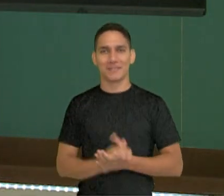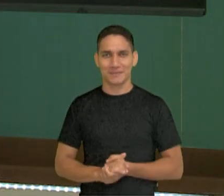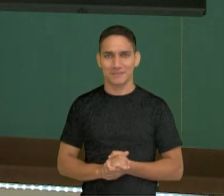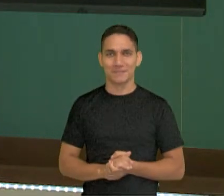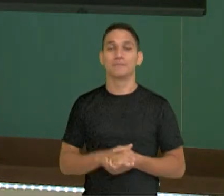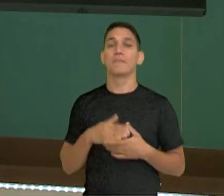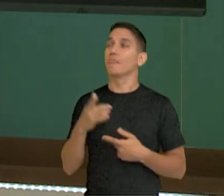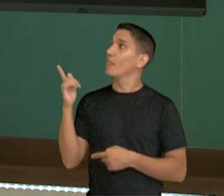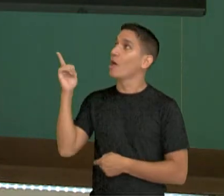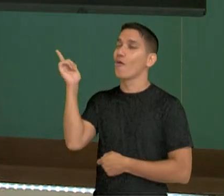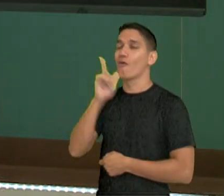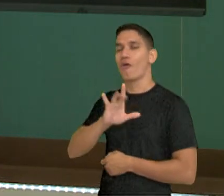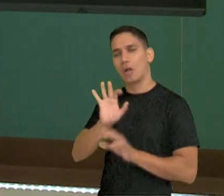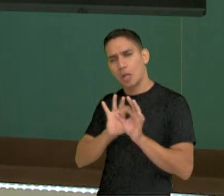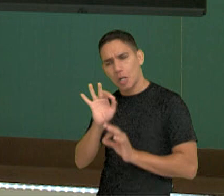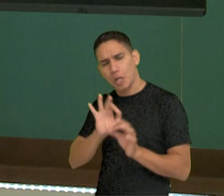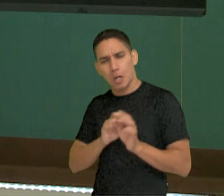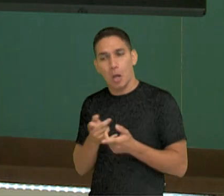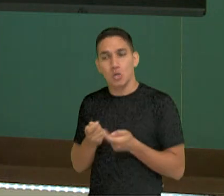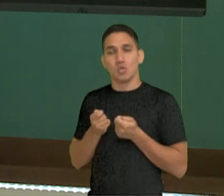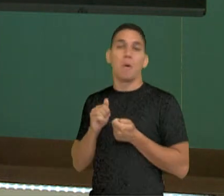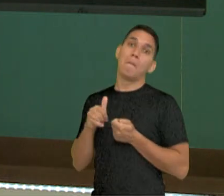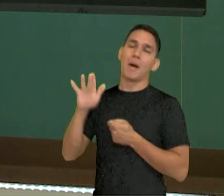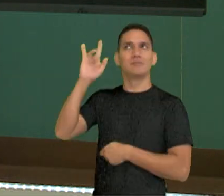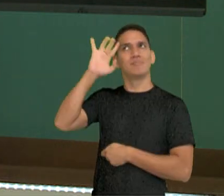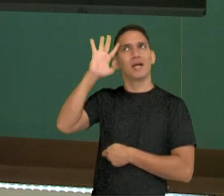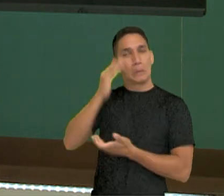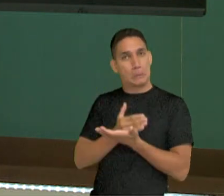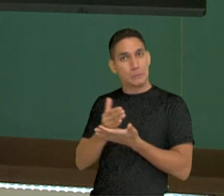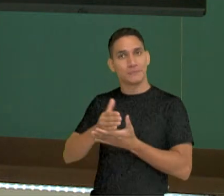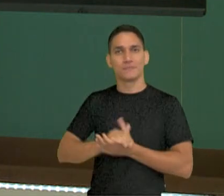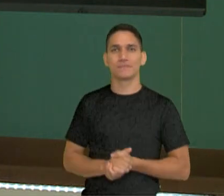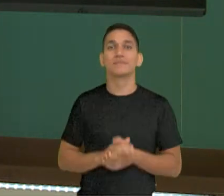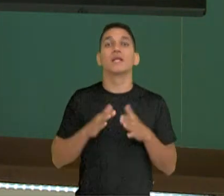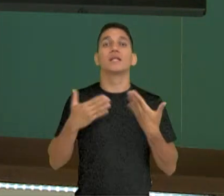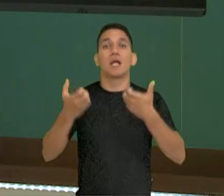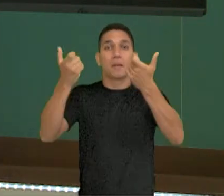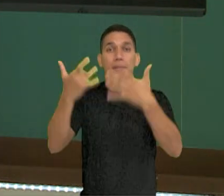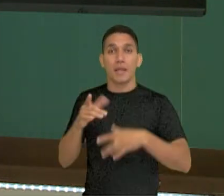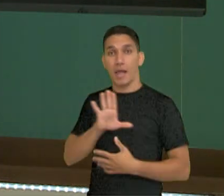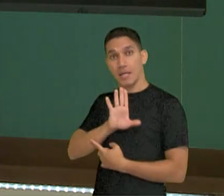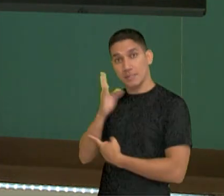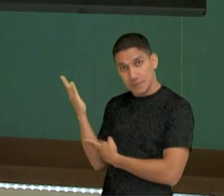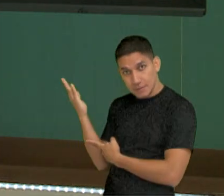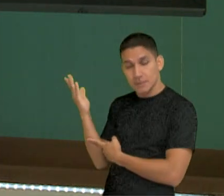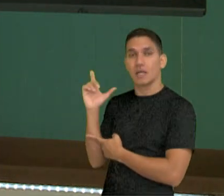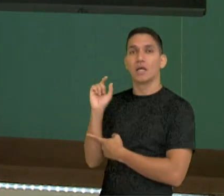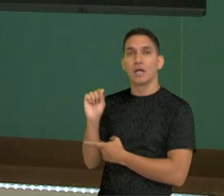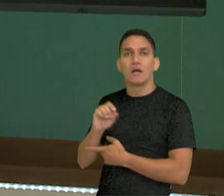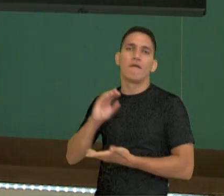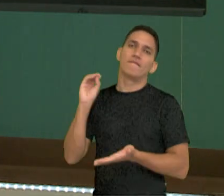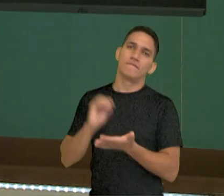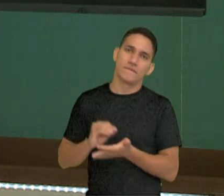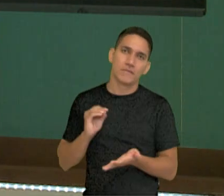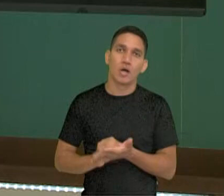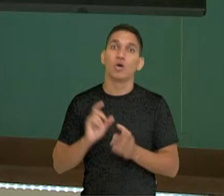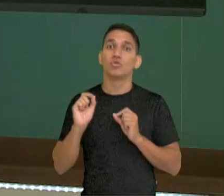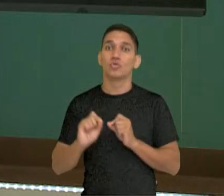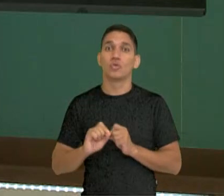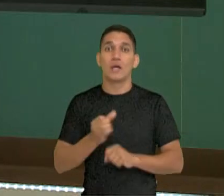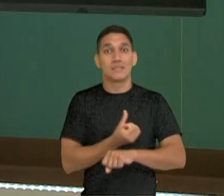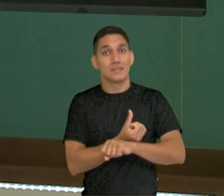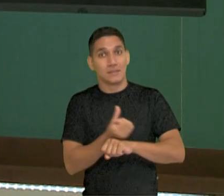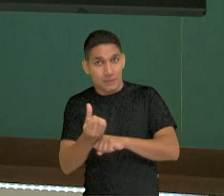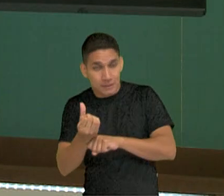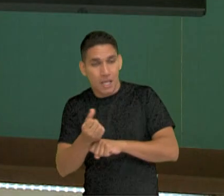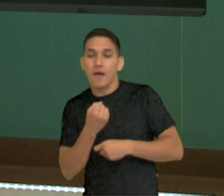conseguiu economizar muito mais do que ela imaginou inicialmente. Então, mantendo esse padrão, falta ainda 6 meses para a